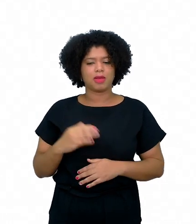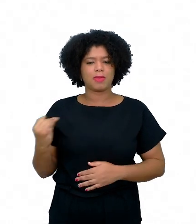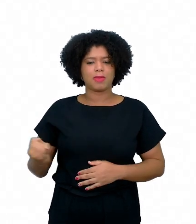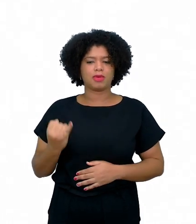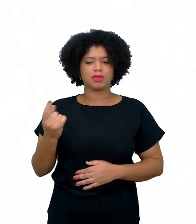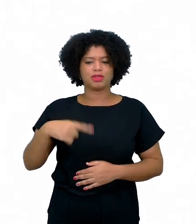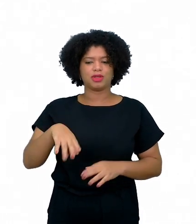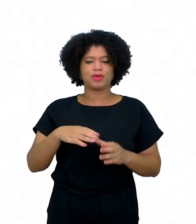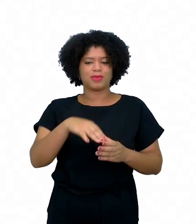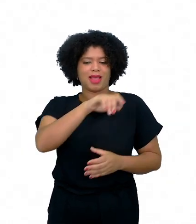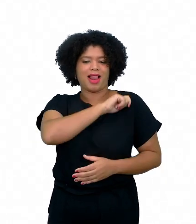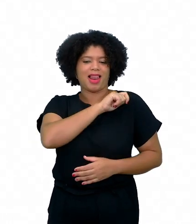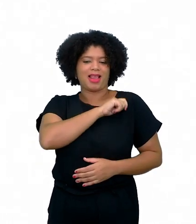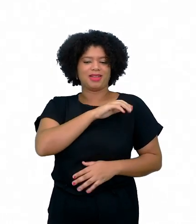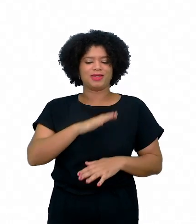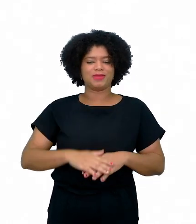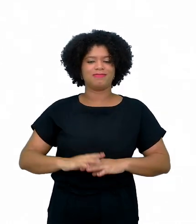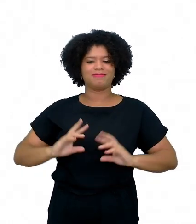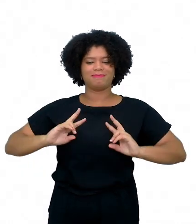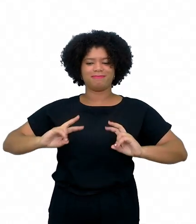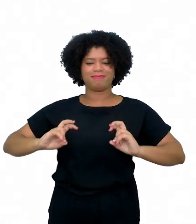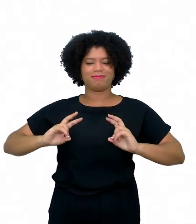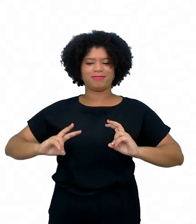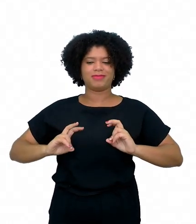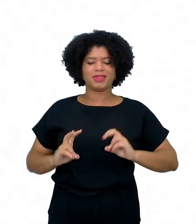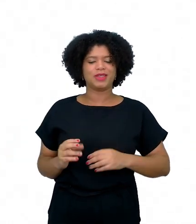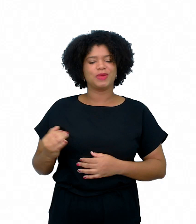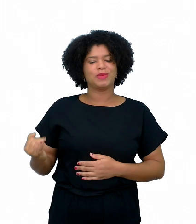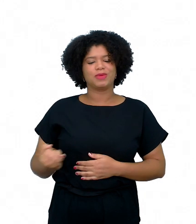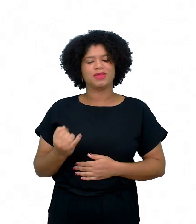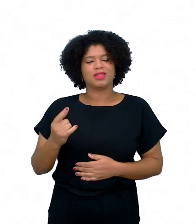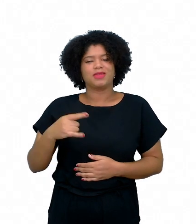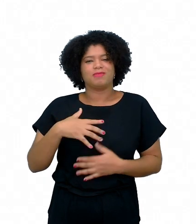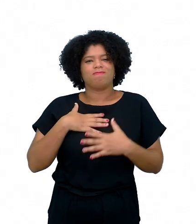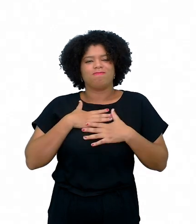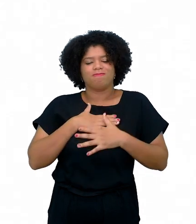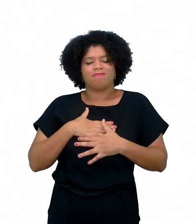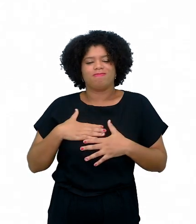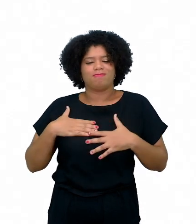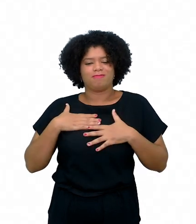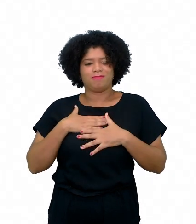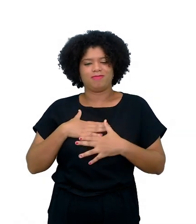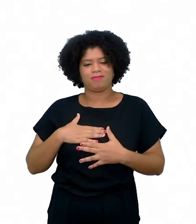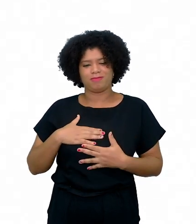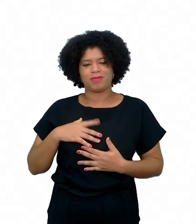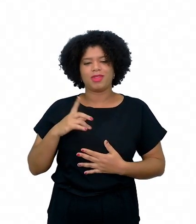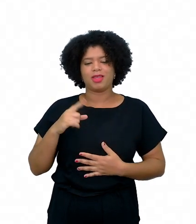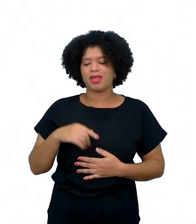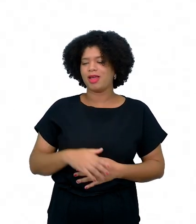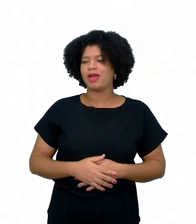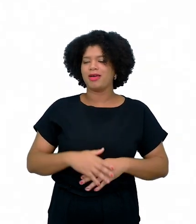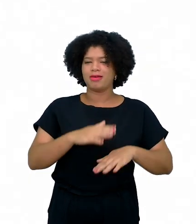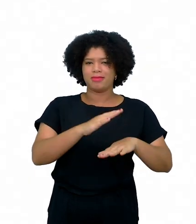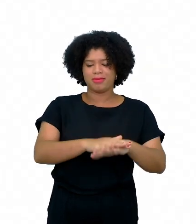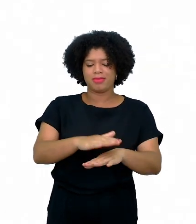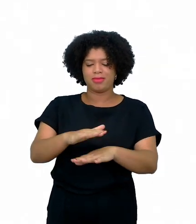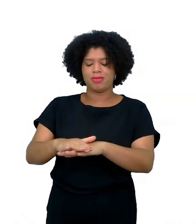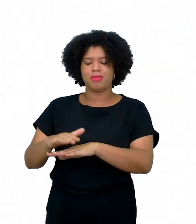para eles não tem não seja mais gratificante, né, do que ver os seus produtos